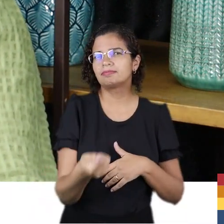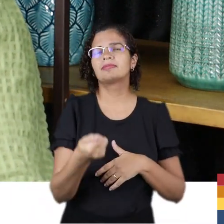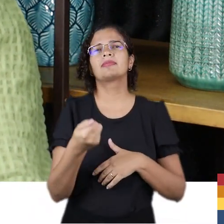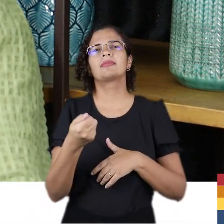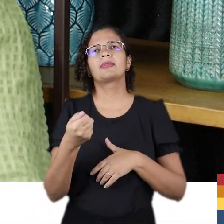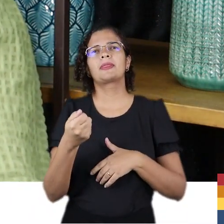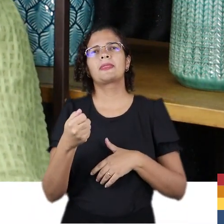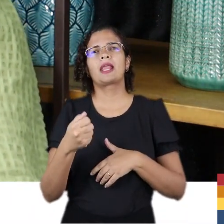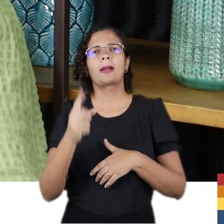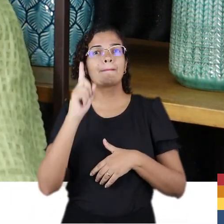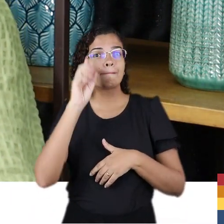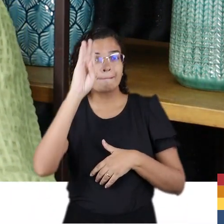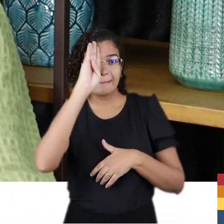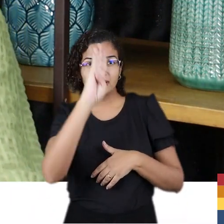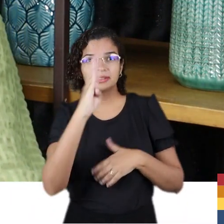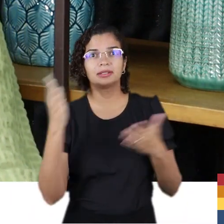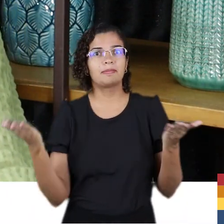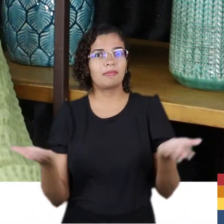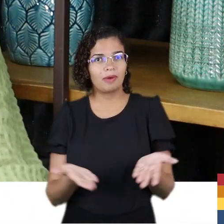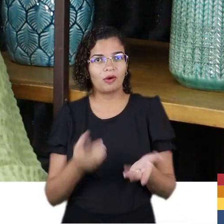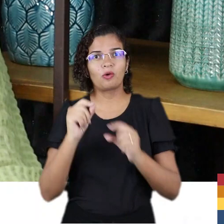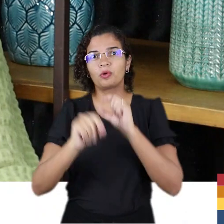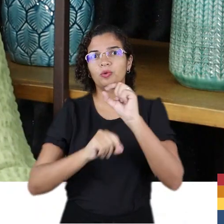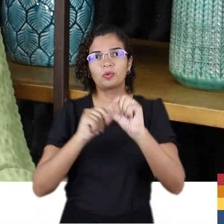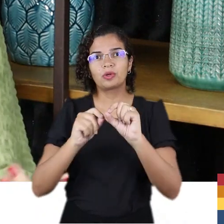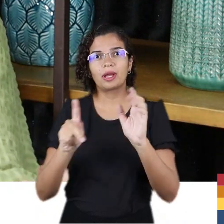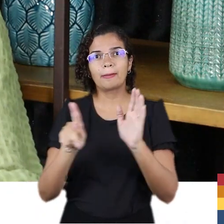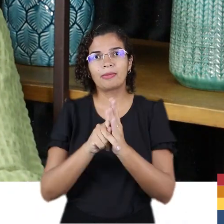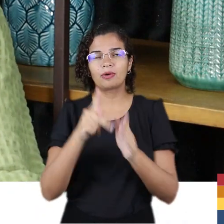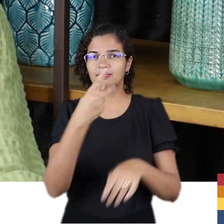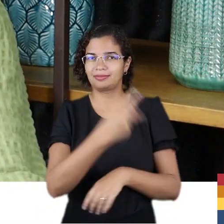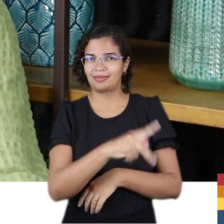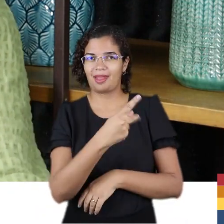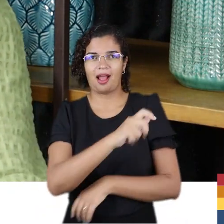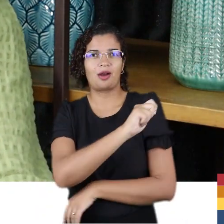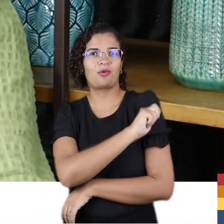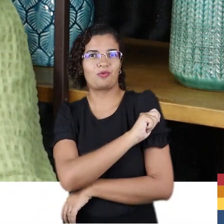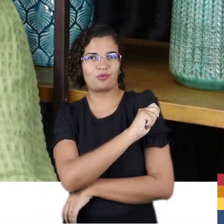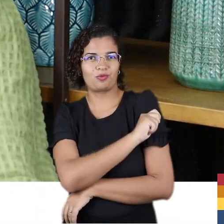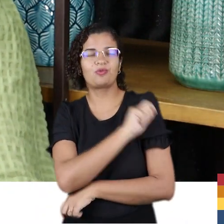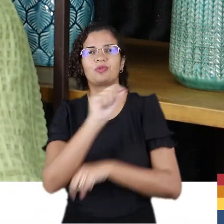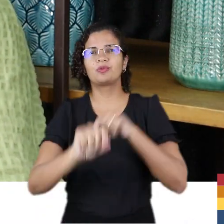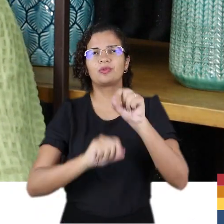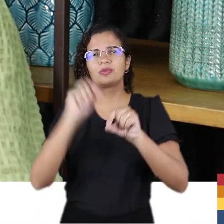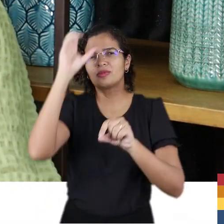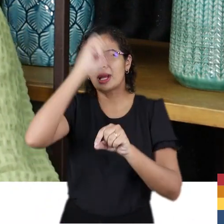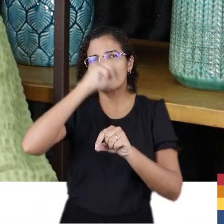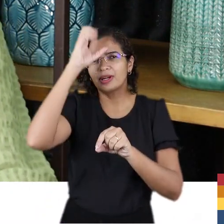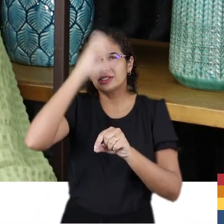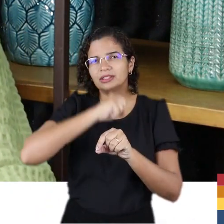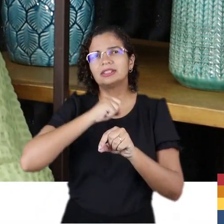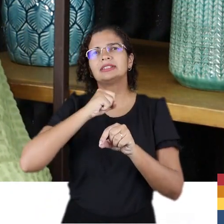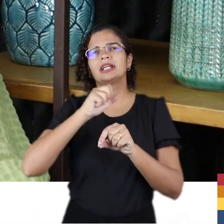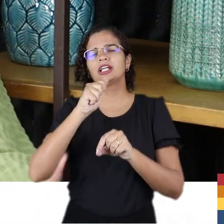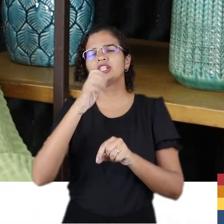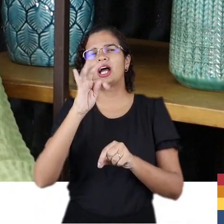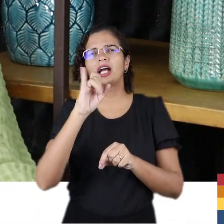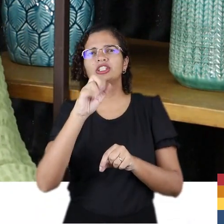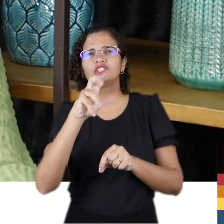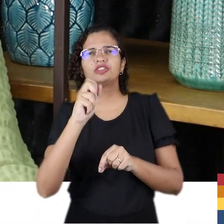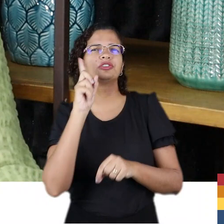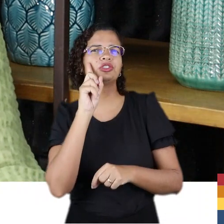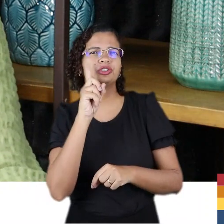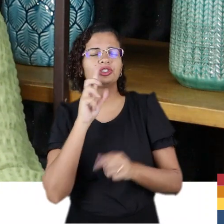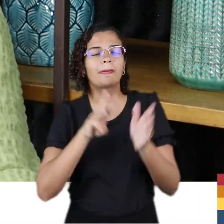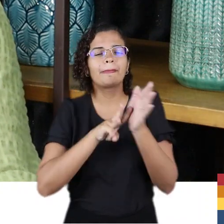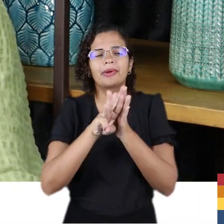desse currículo, que é o protagonismo estudantil também, né? Sobre aprendizagem ativas e metodologias. Nesse momento